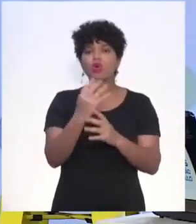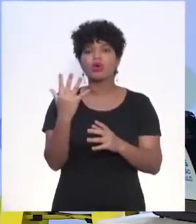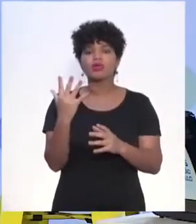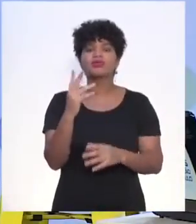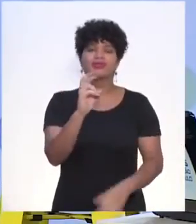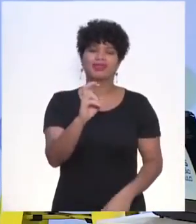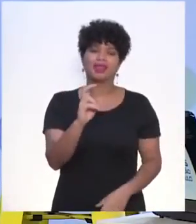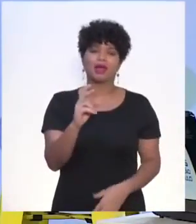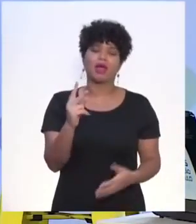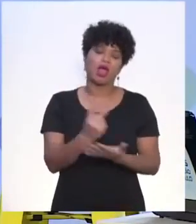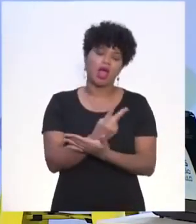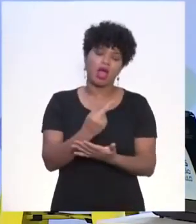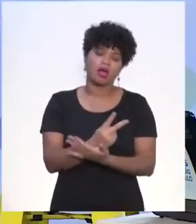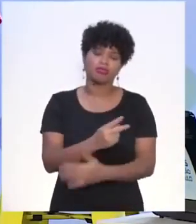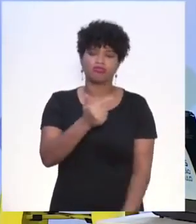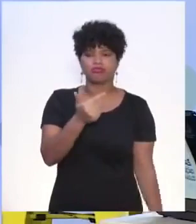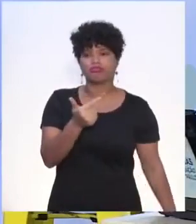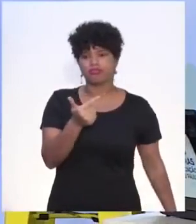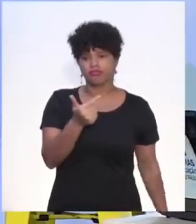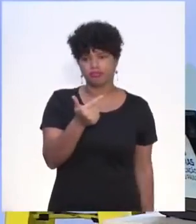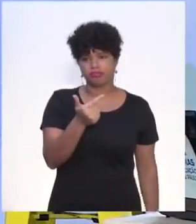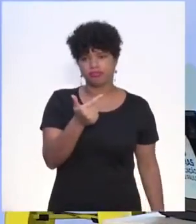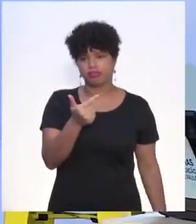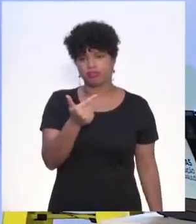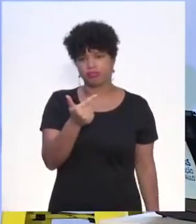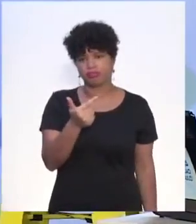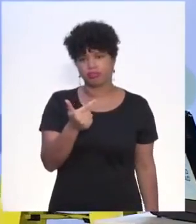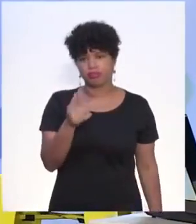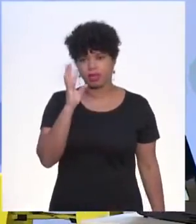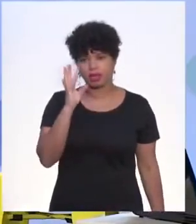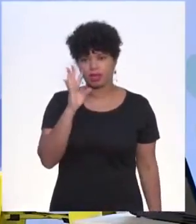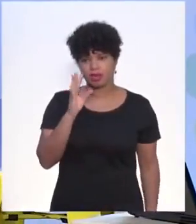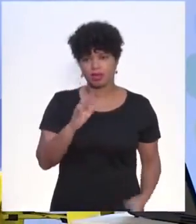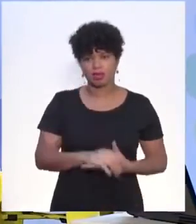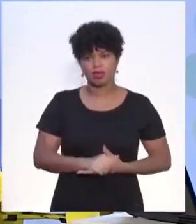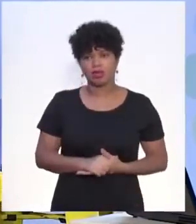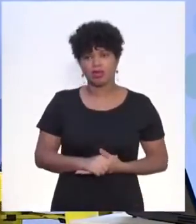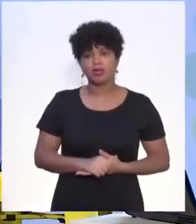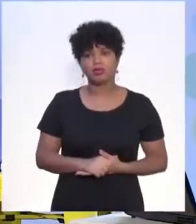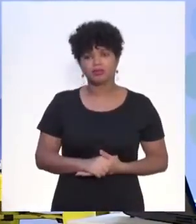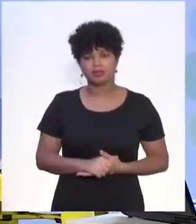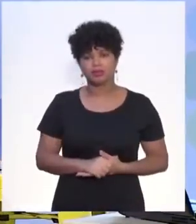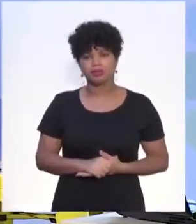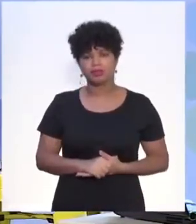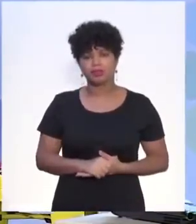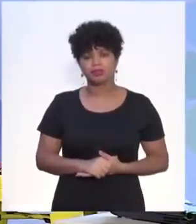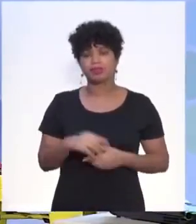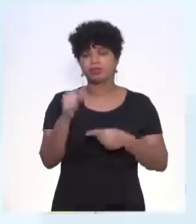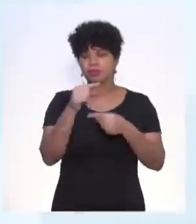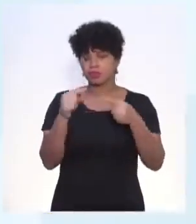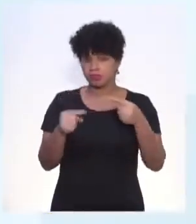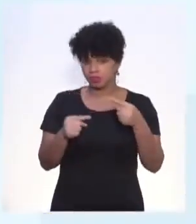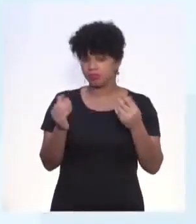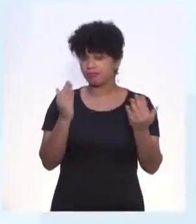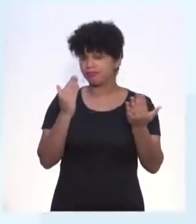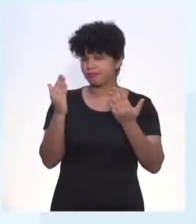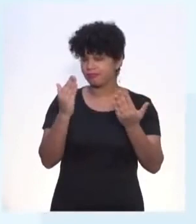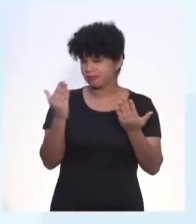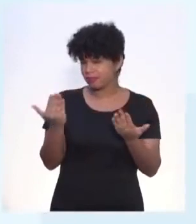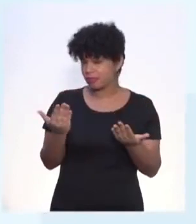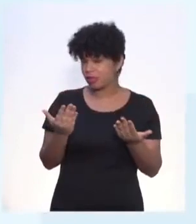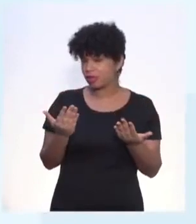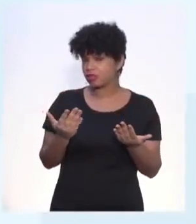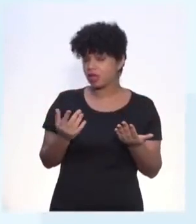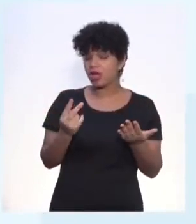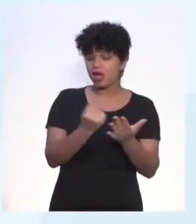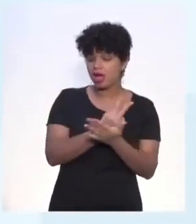da simplificação. Né? Sim. Bem legal. Tudo bem? Vamos para a próxima? A razão entre o número de erros e o